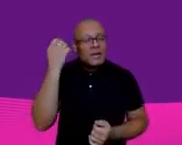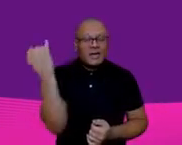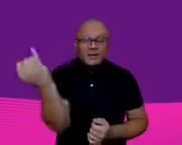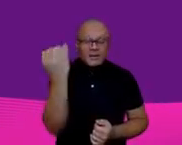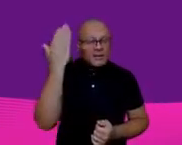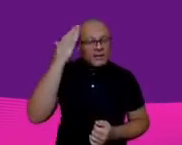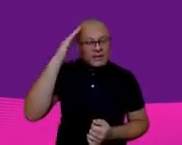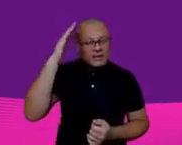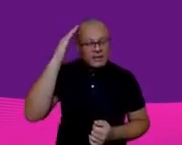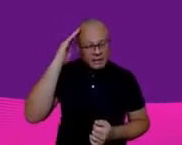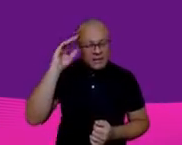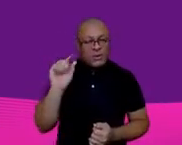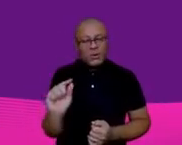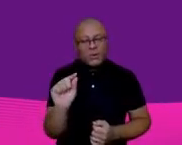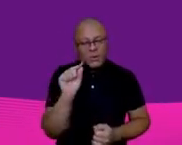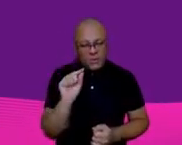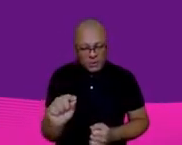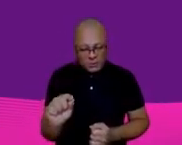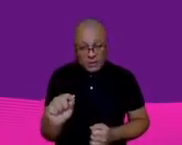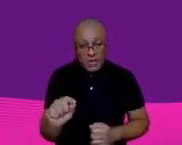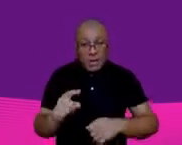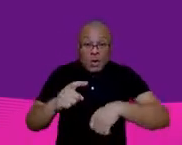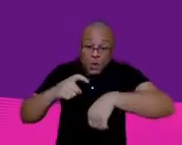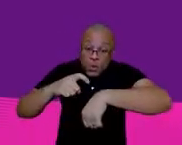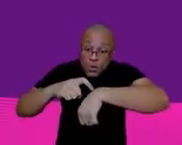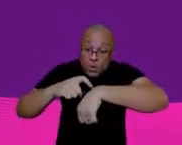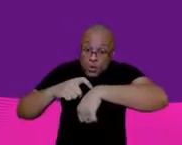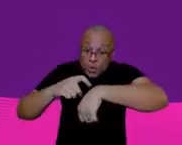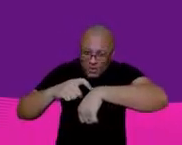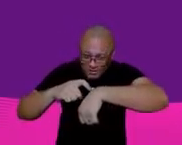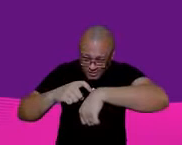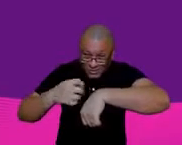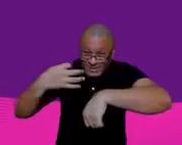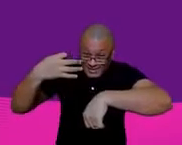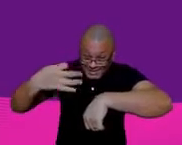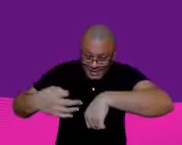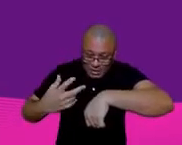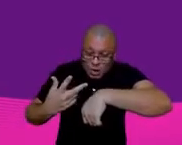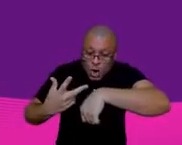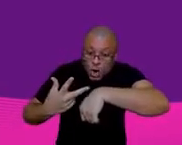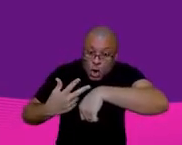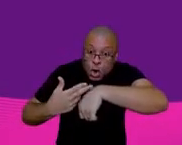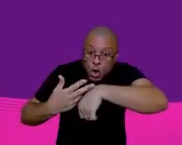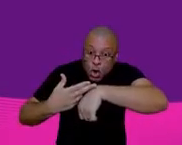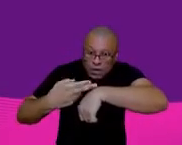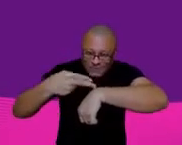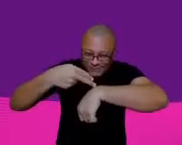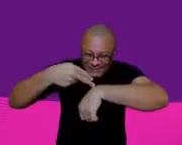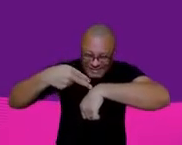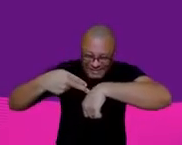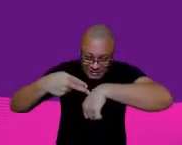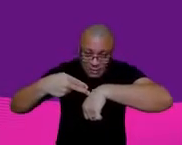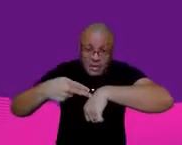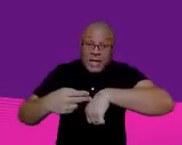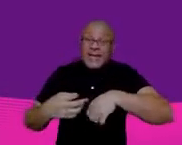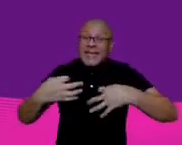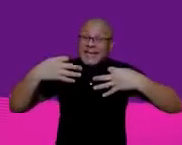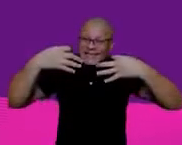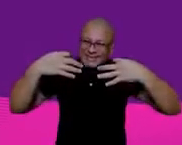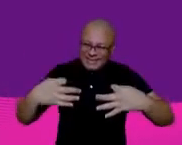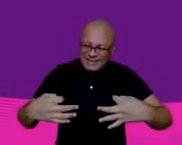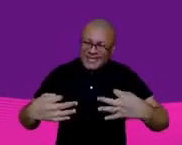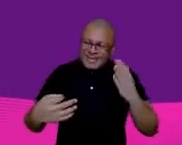cortes e incisões adequadas no tecido mole. Nós sabemos que quando estamos fazendo o procedimento,